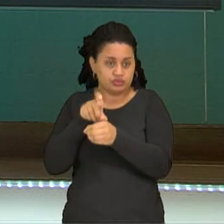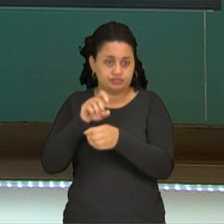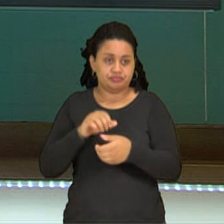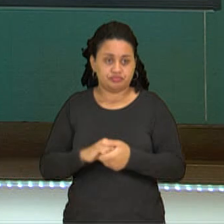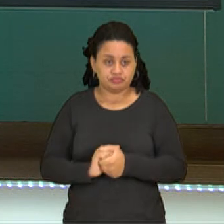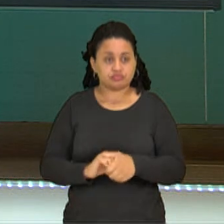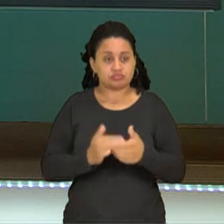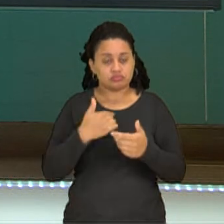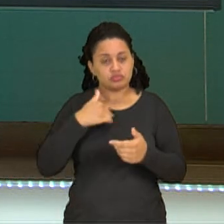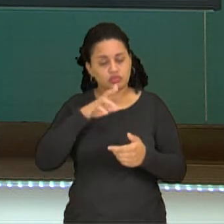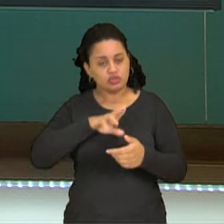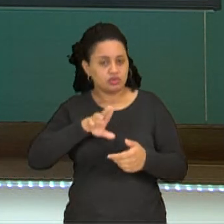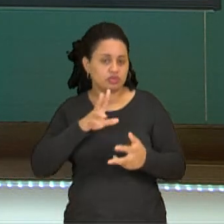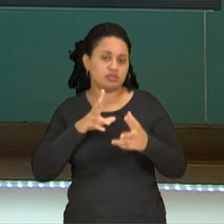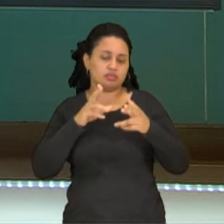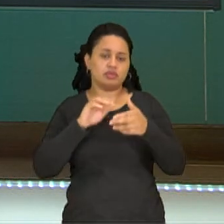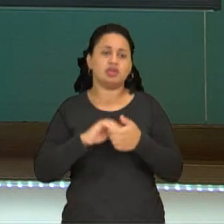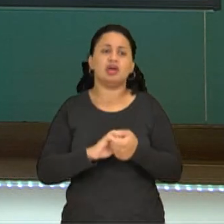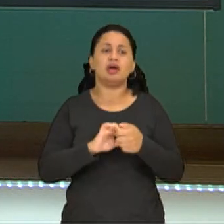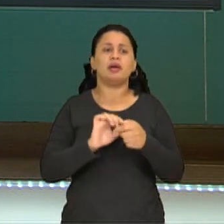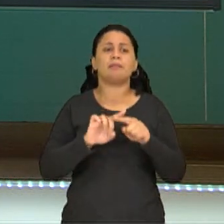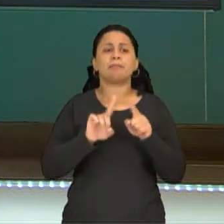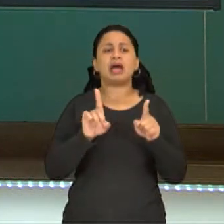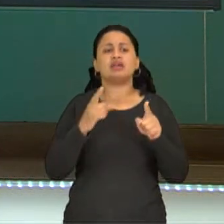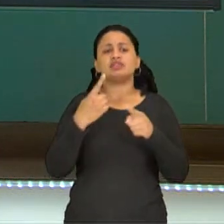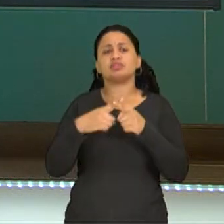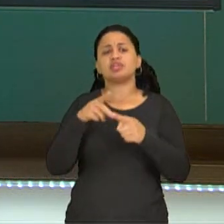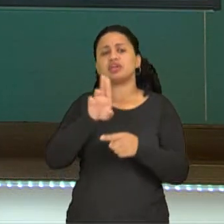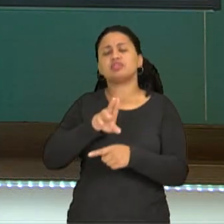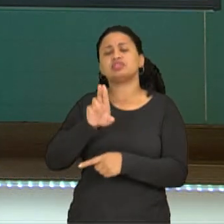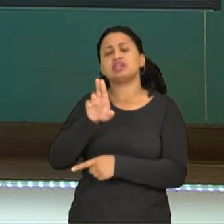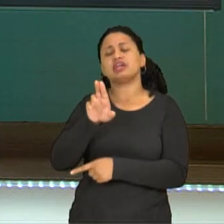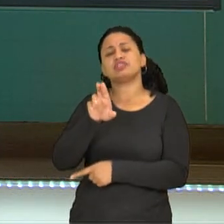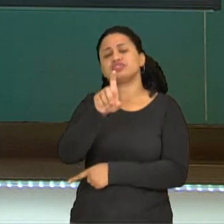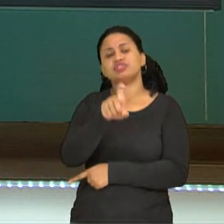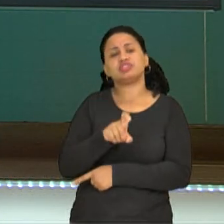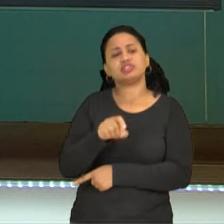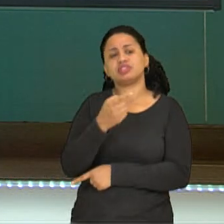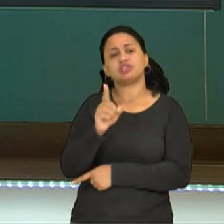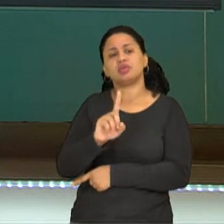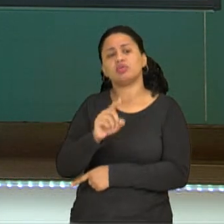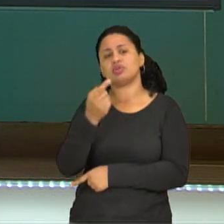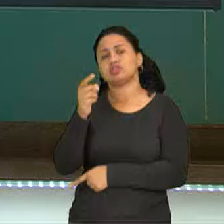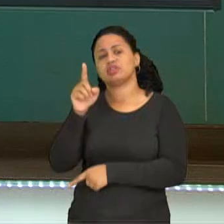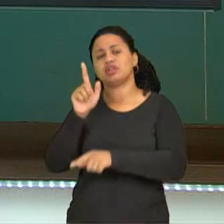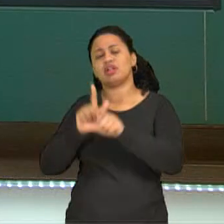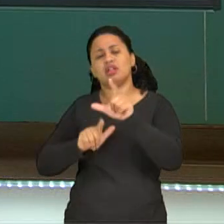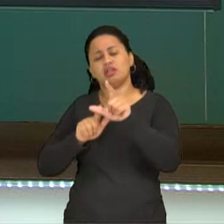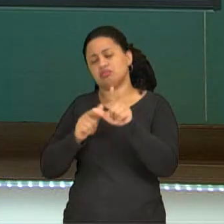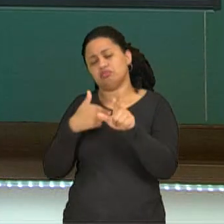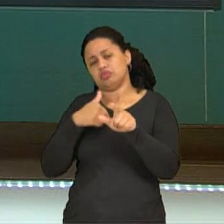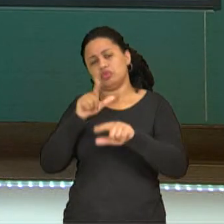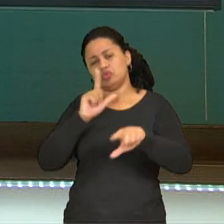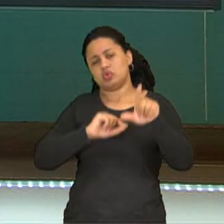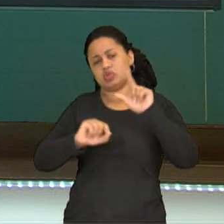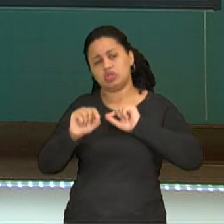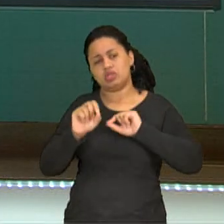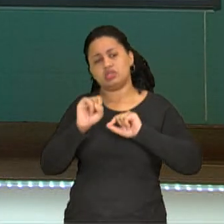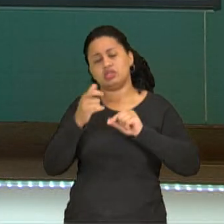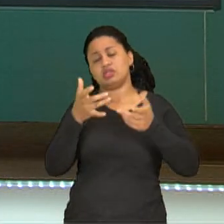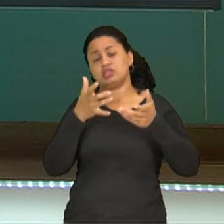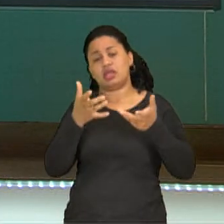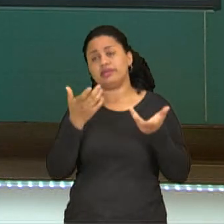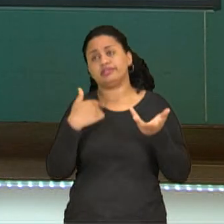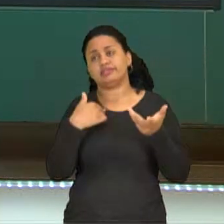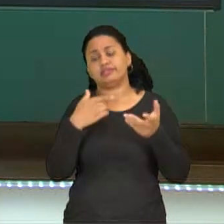Então, usamos o mesmo. Ah, por que usei X e não outra letra? Isso foi uma questão de gosto. Por exemplo, se você quisesse